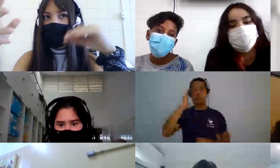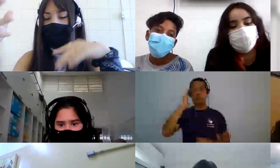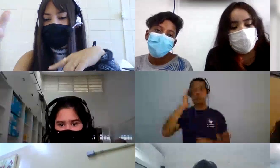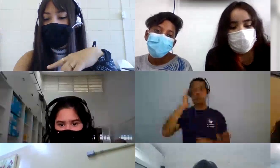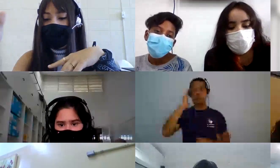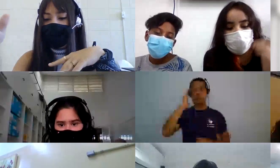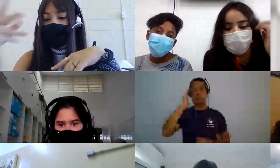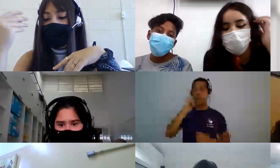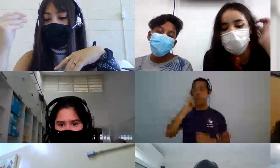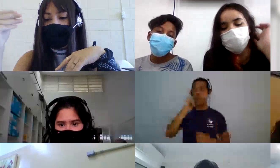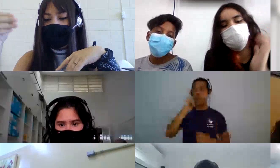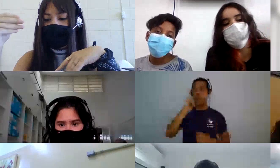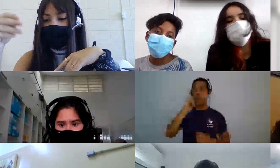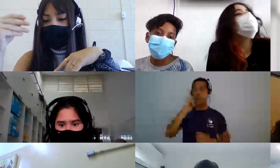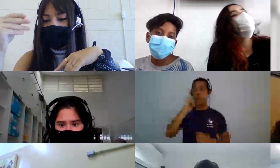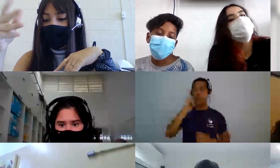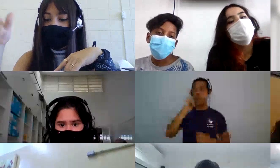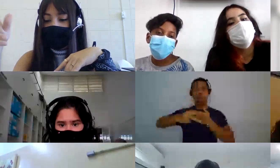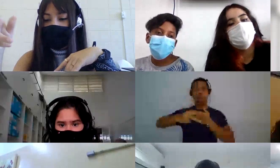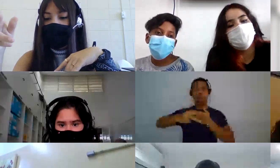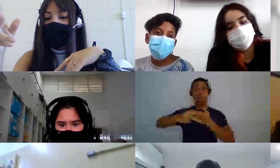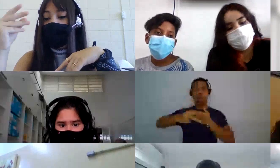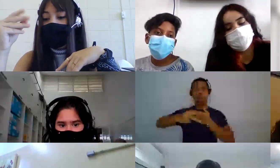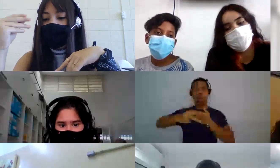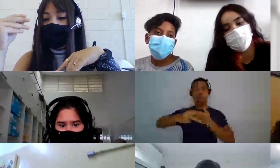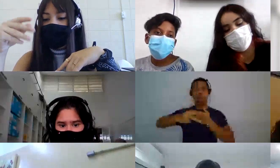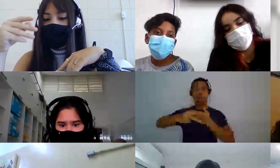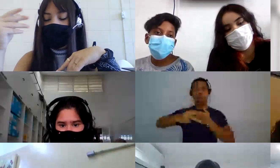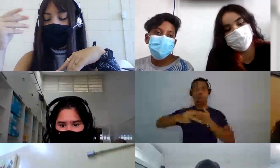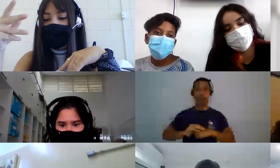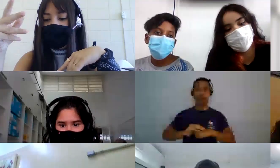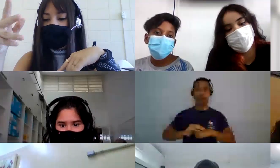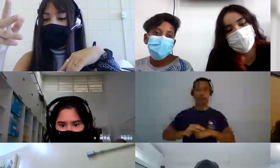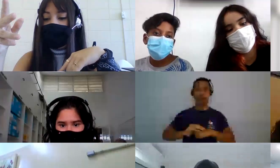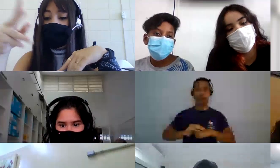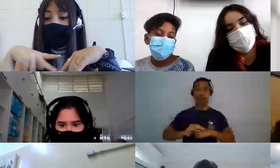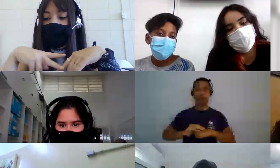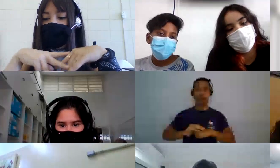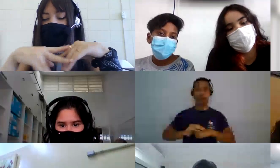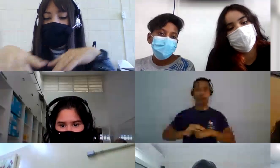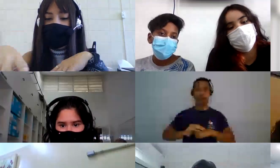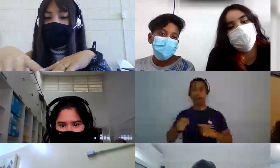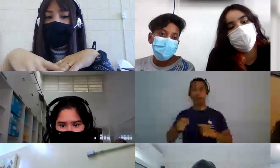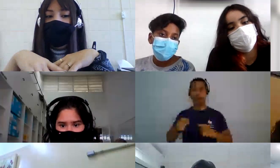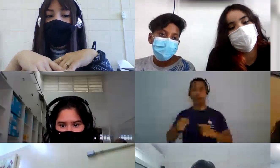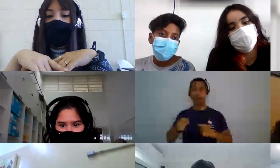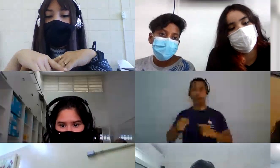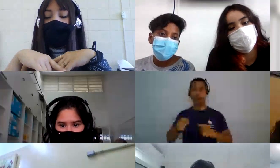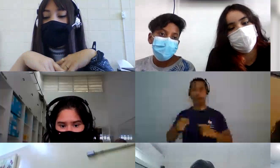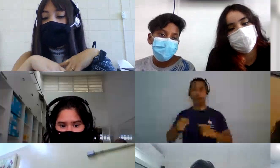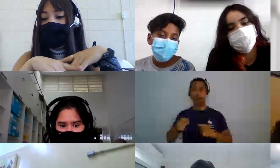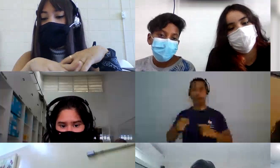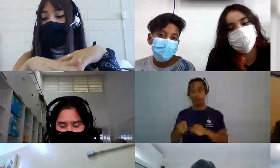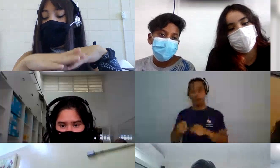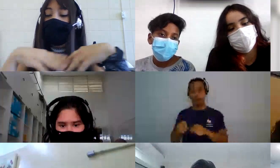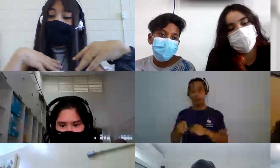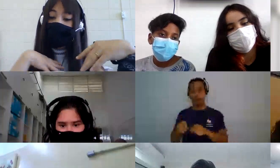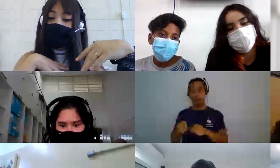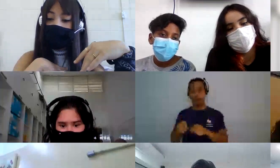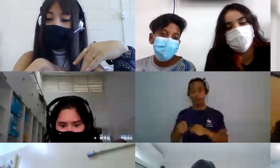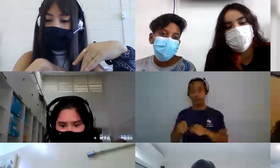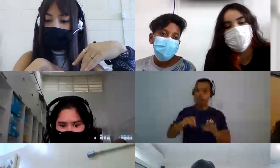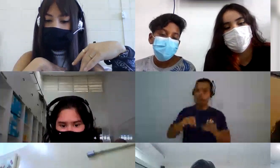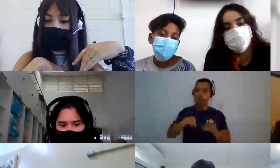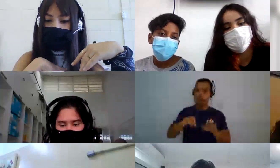avisar o que pode acontecer, tipo, das doenças que pode acontecer, tipo, que tem que ir no ginecologista, os dois, fazer exame. Agora, senão, eu